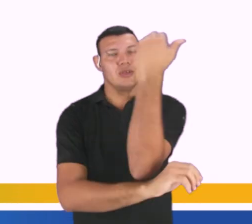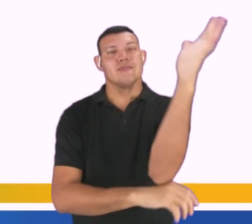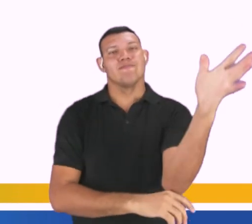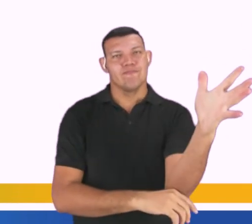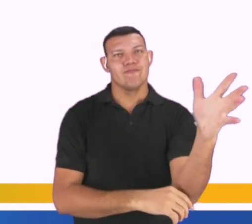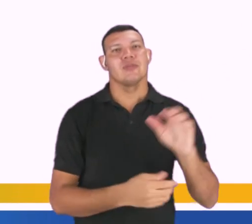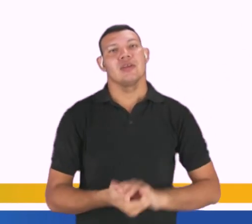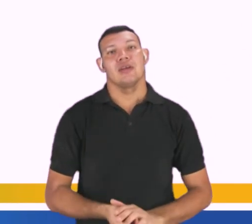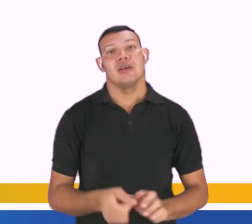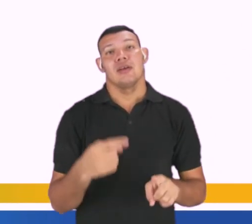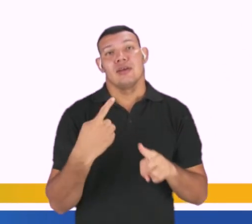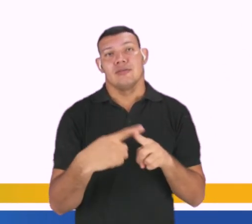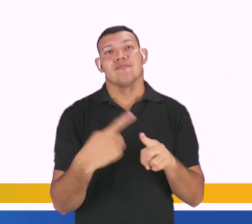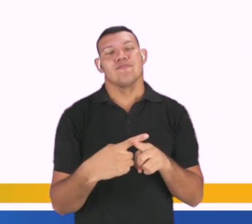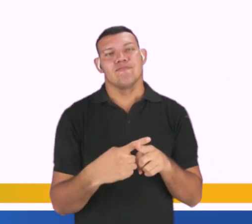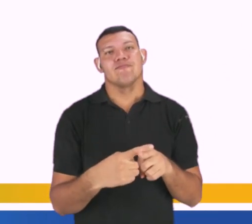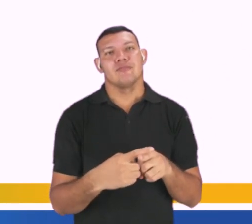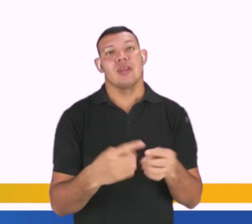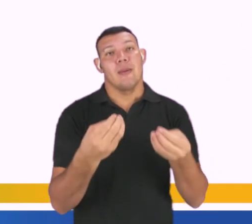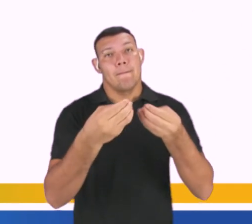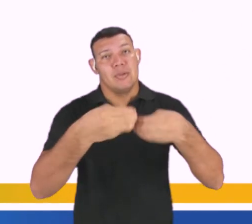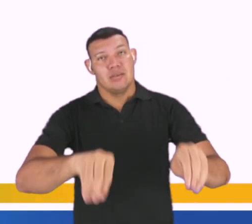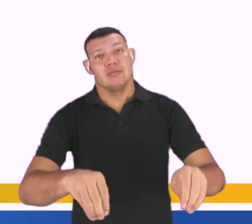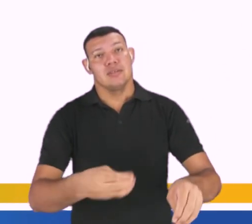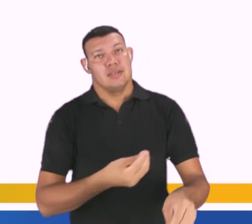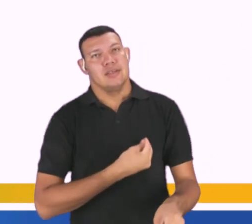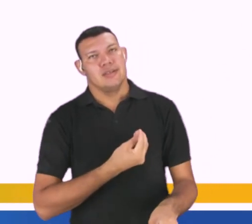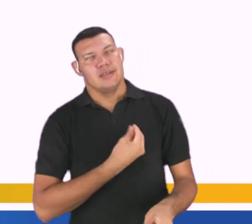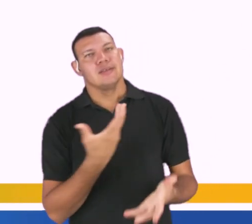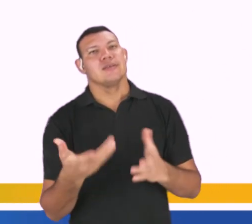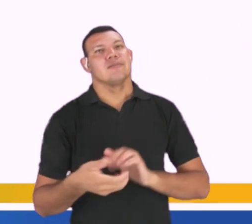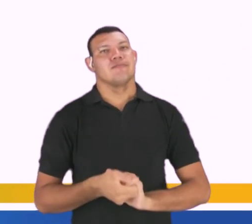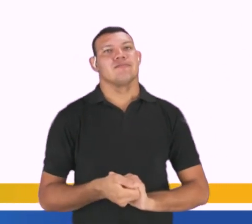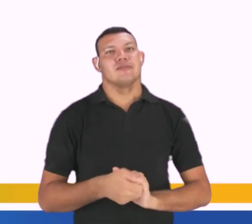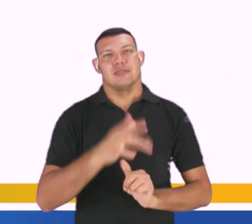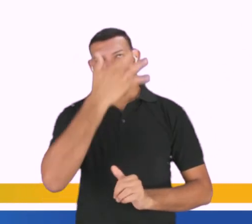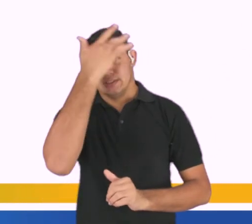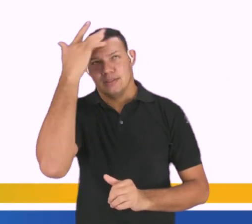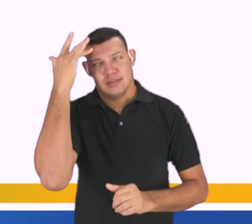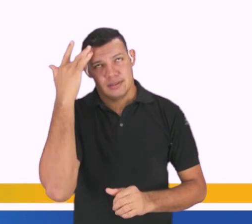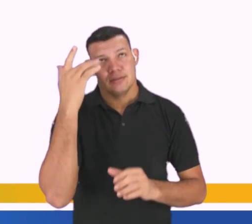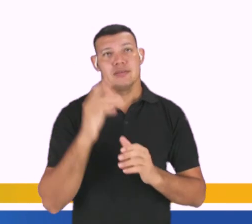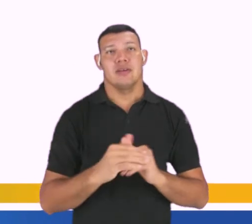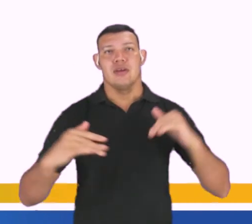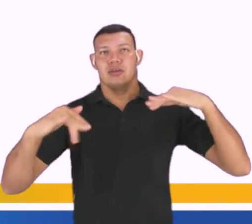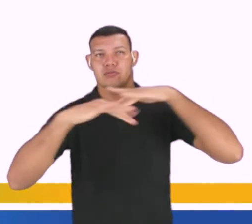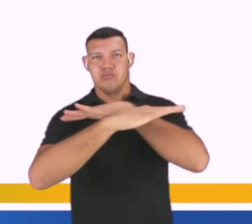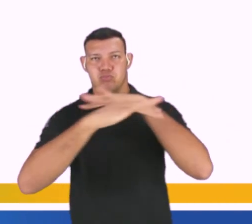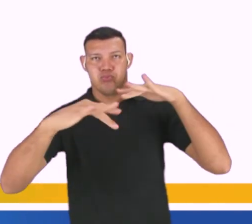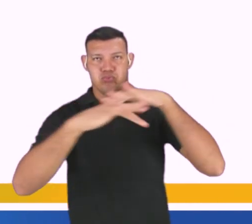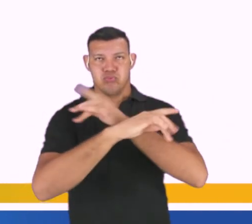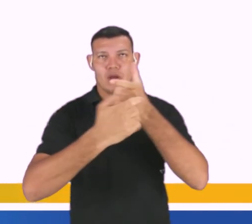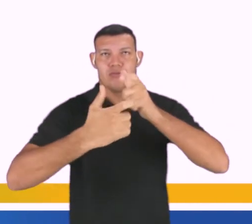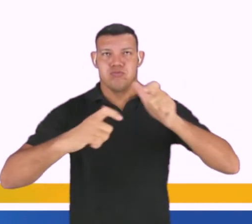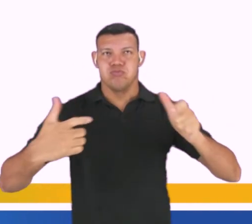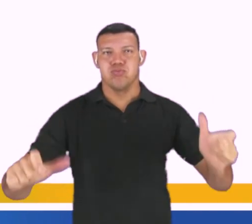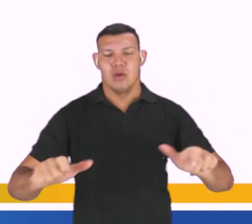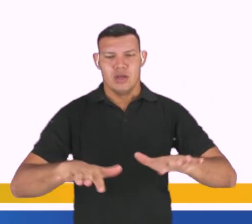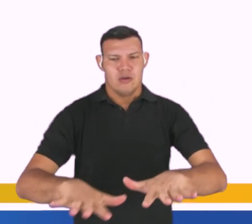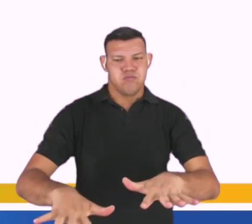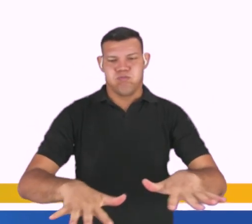de pessoas, principalmente nos grandes centros urbanos. Você costuma ver na televisão